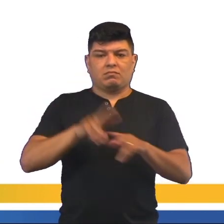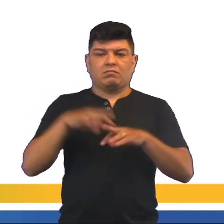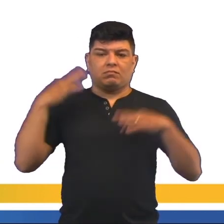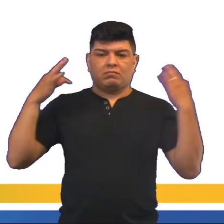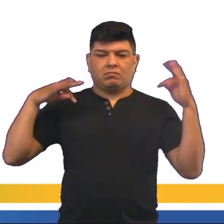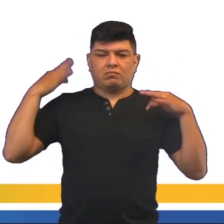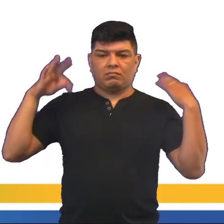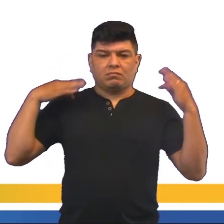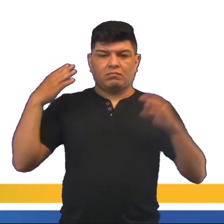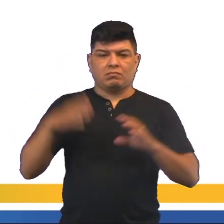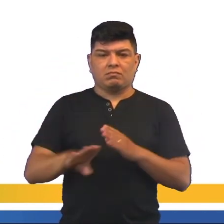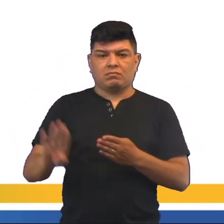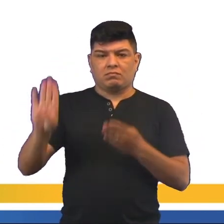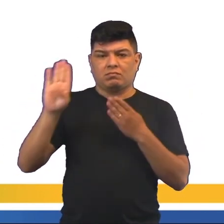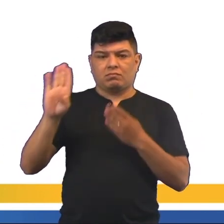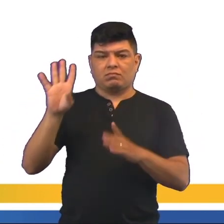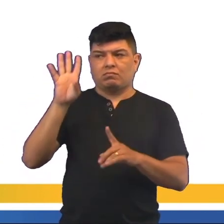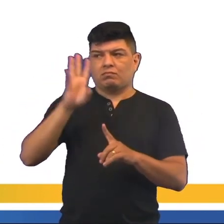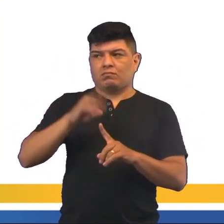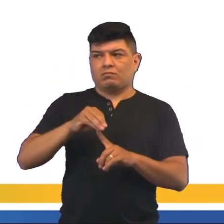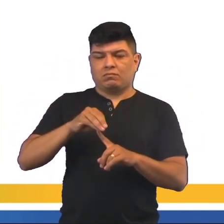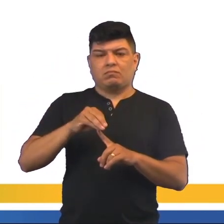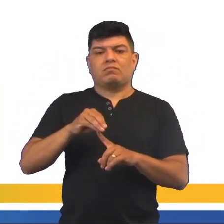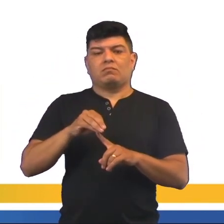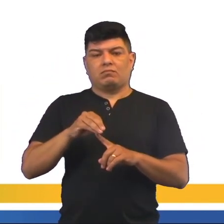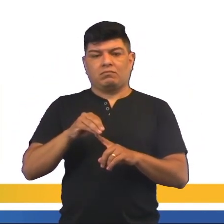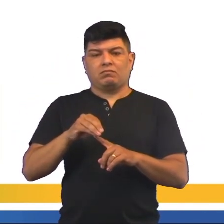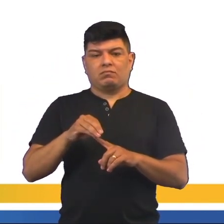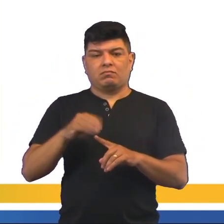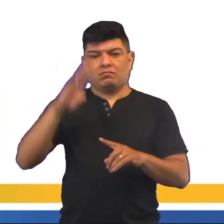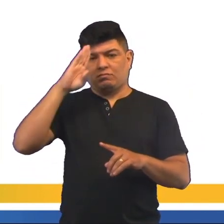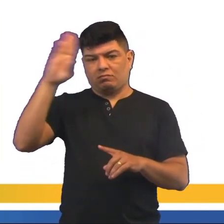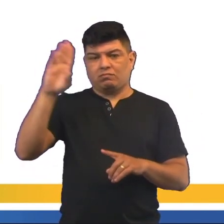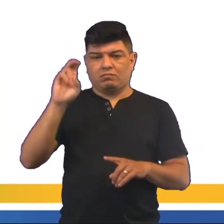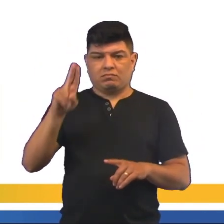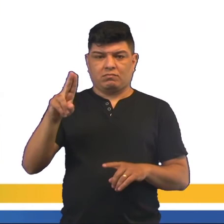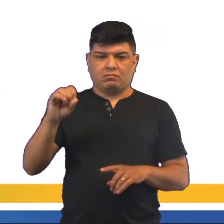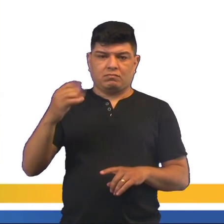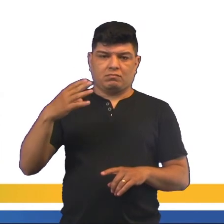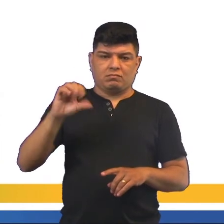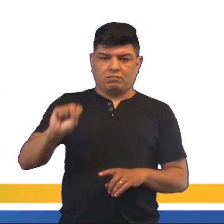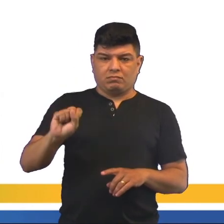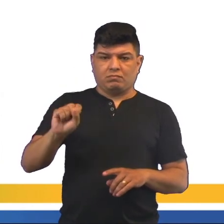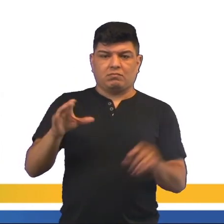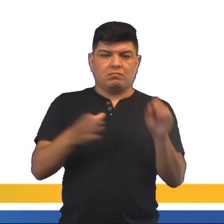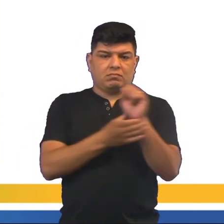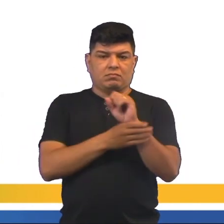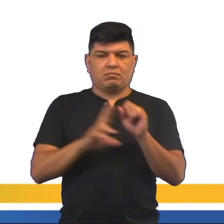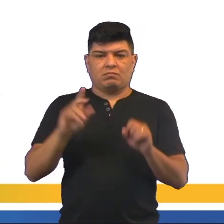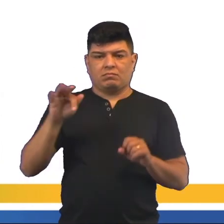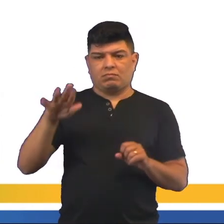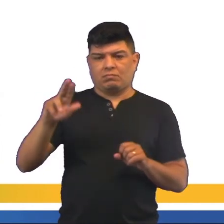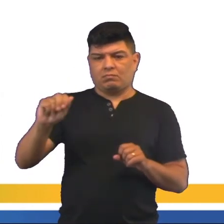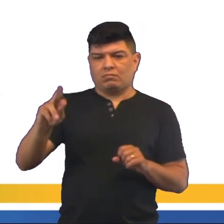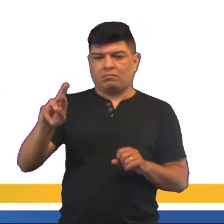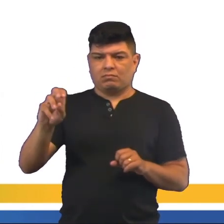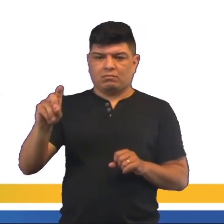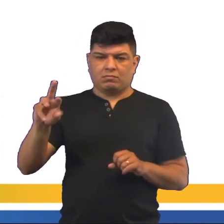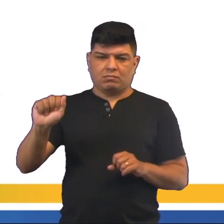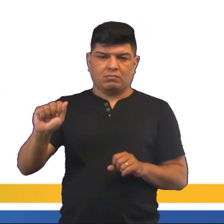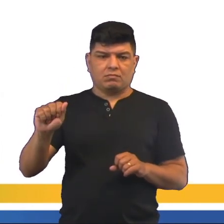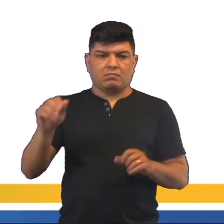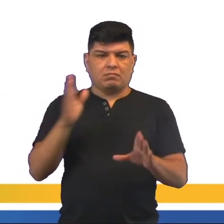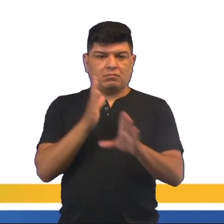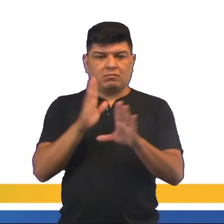recursos naturais, nem mesmo turismo. Letra B, o objetivo principal das UCs é a proteção da fauna